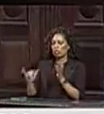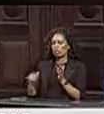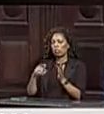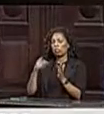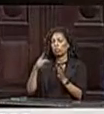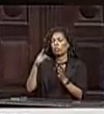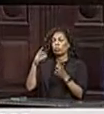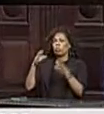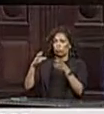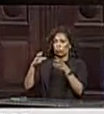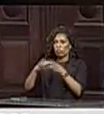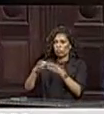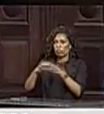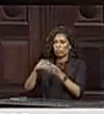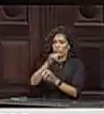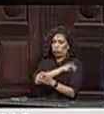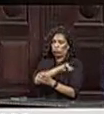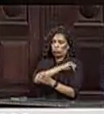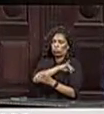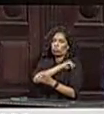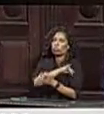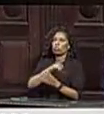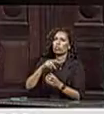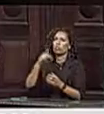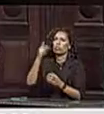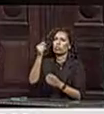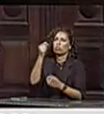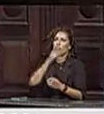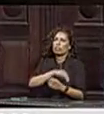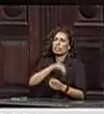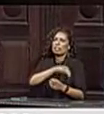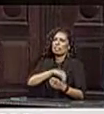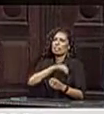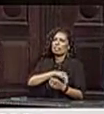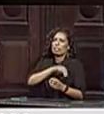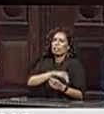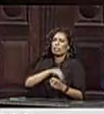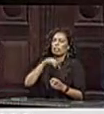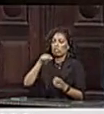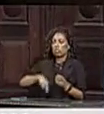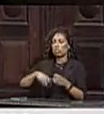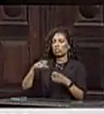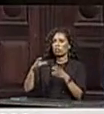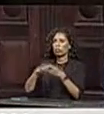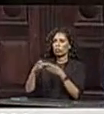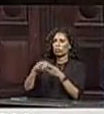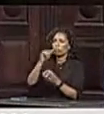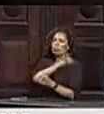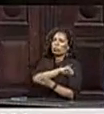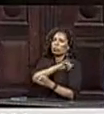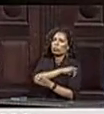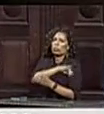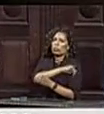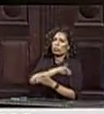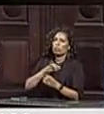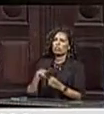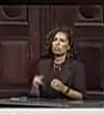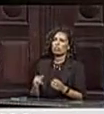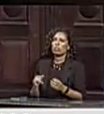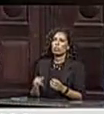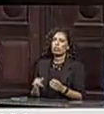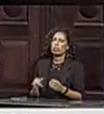Janeiro, o piso salarial dos empregados integrantes das categorias profissionais